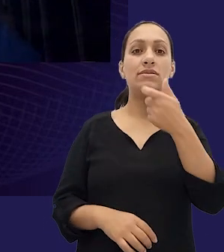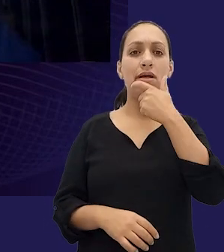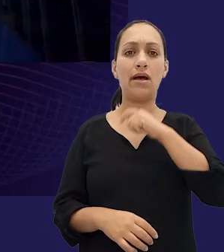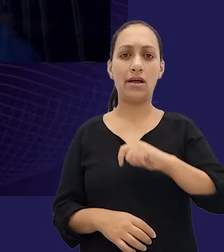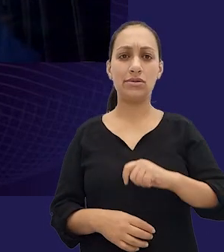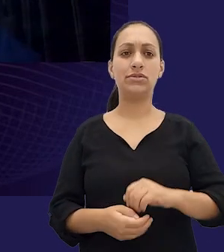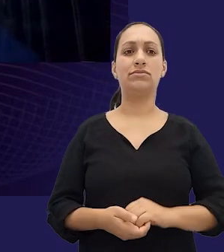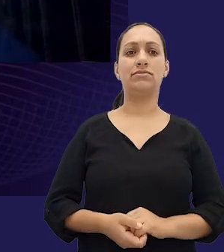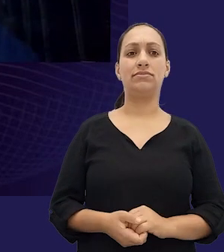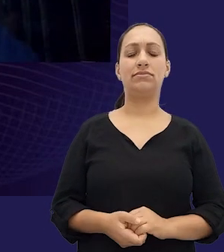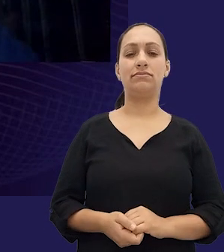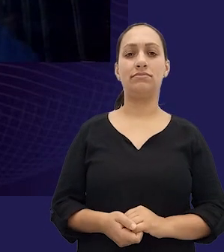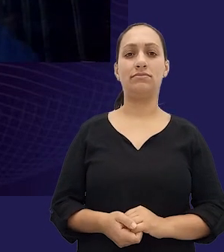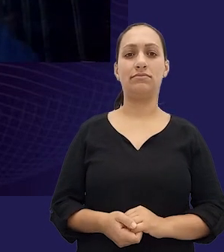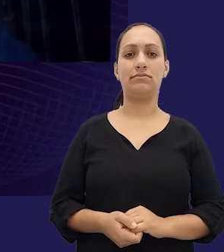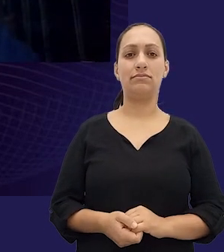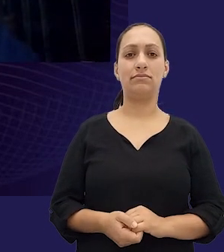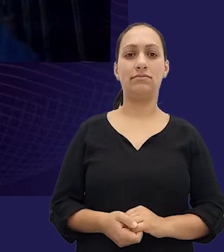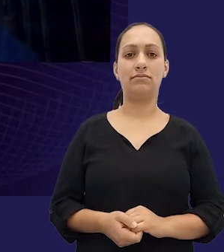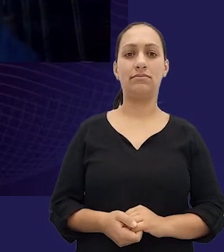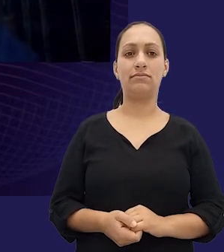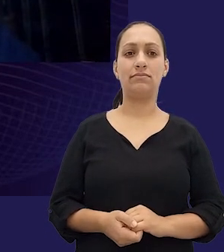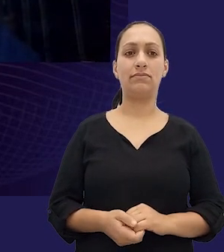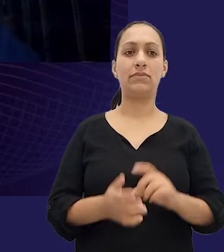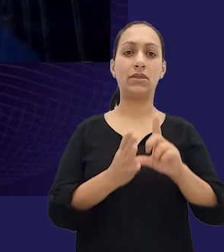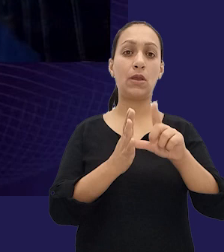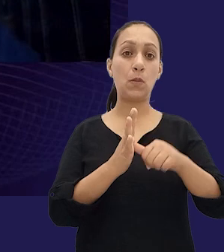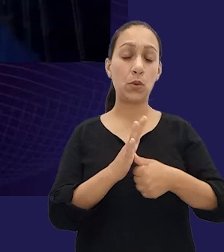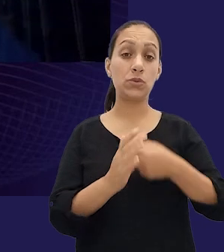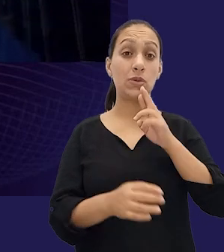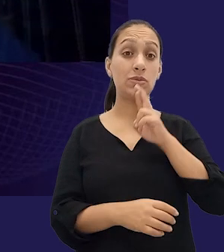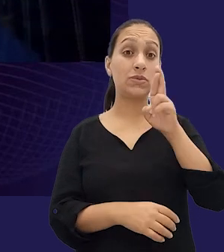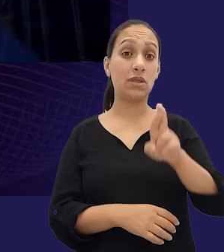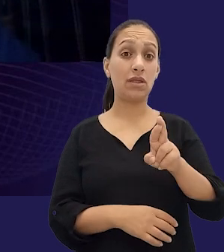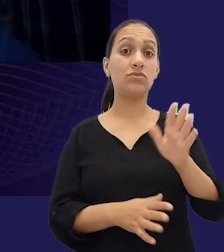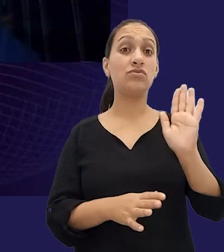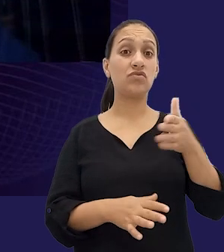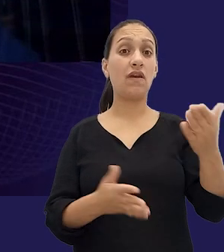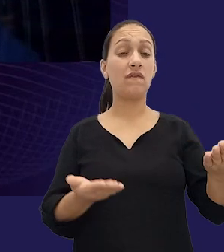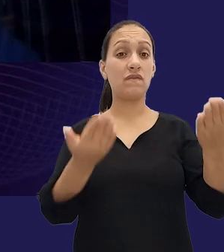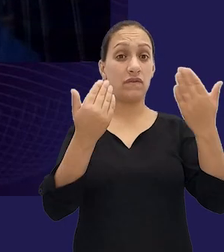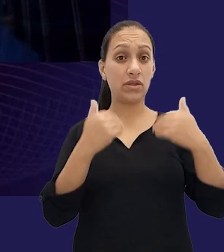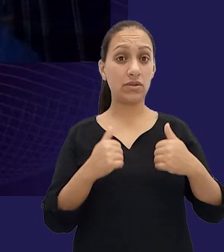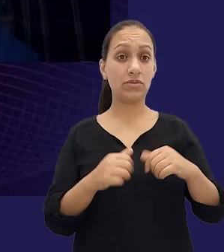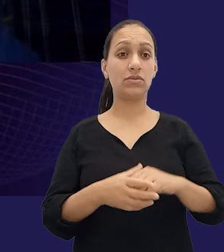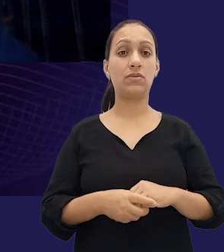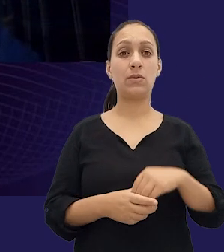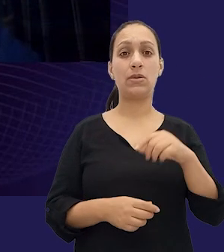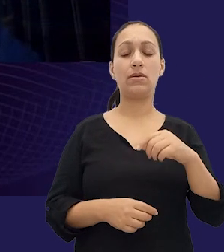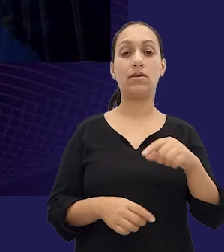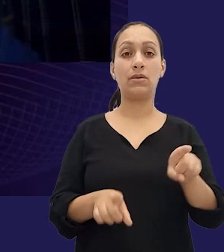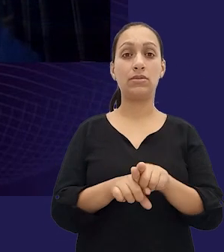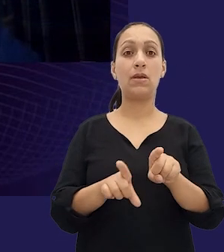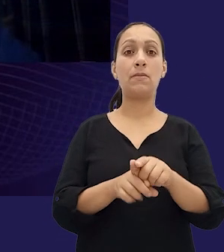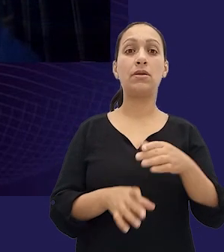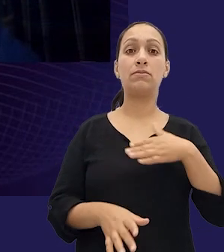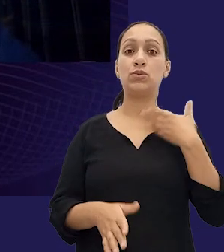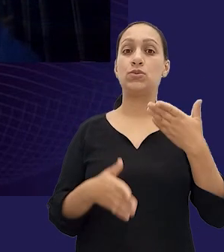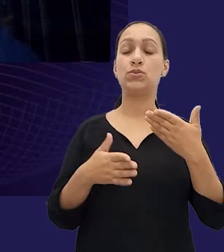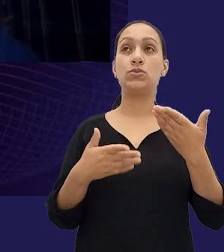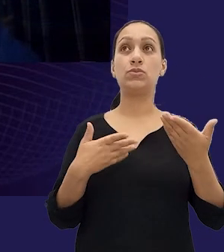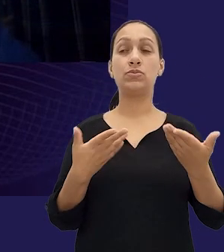Será? A conta talvez venha, já está vindo, mas eu tenho minhas suspeitas